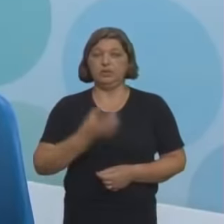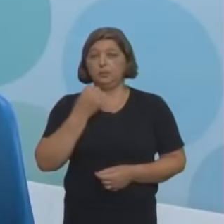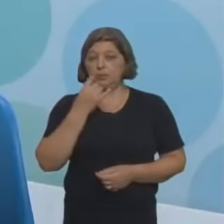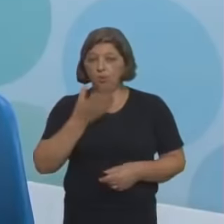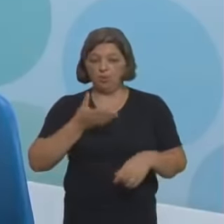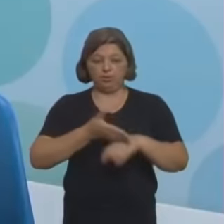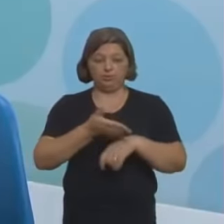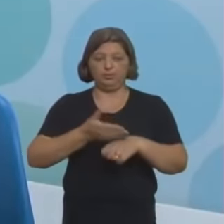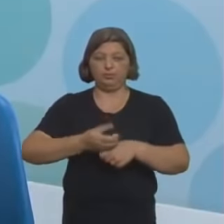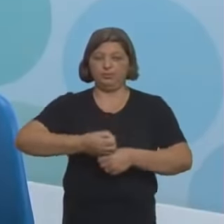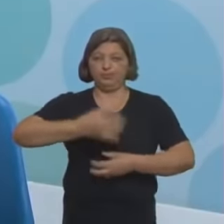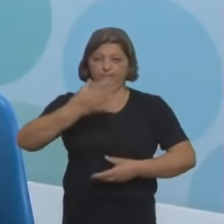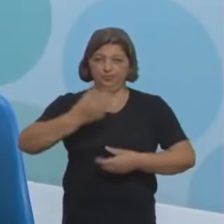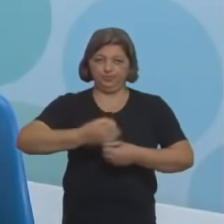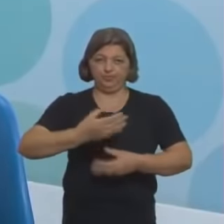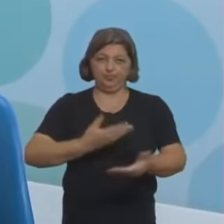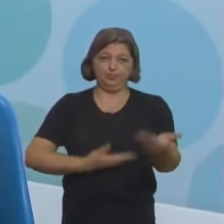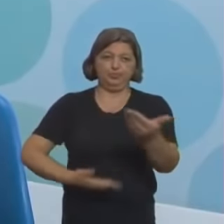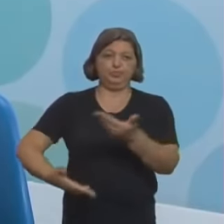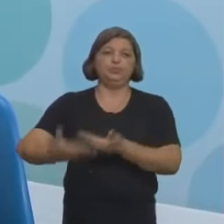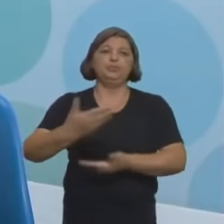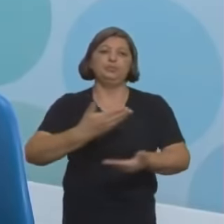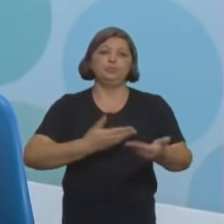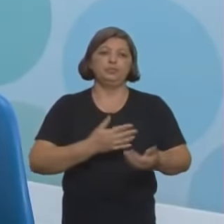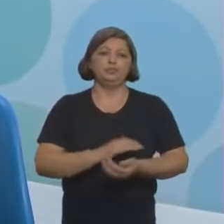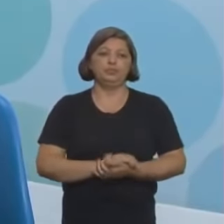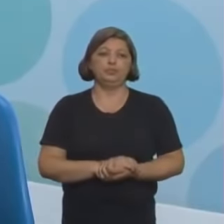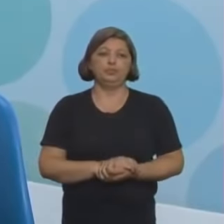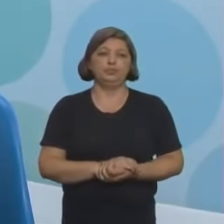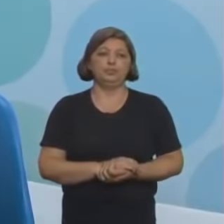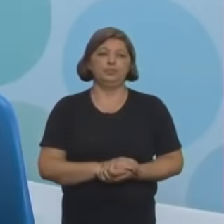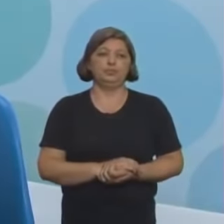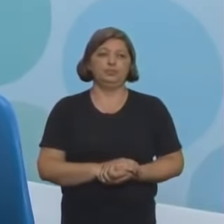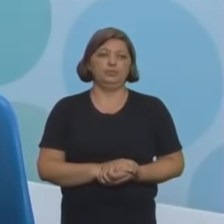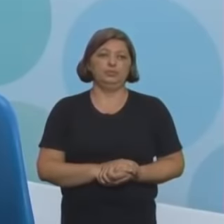a gente, né? Então,